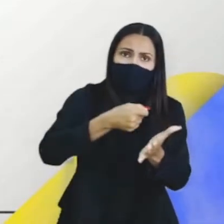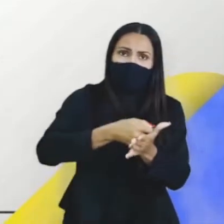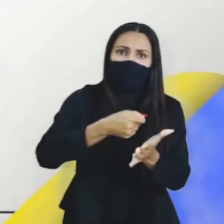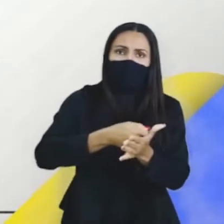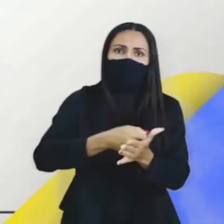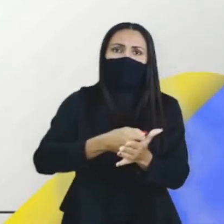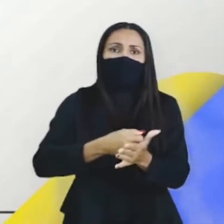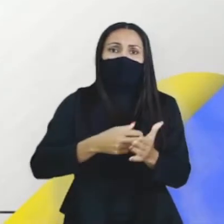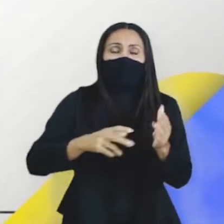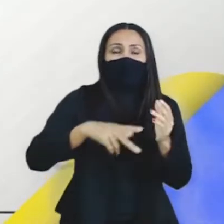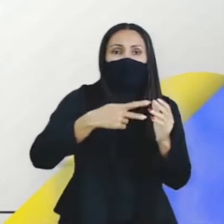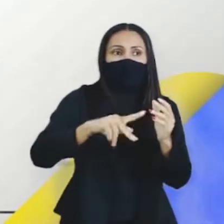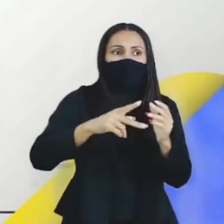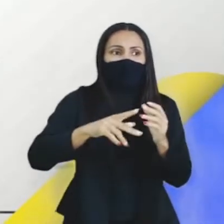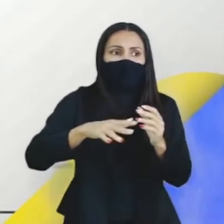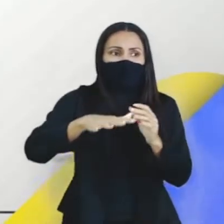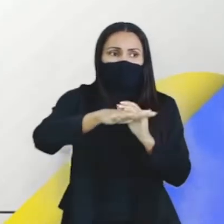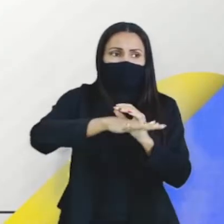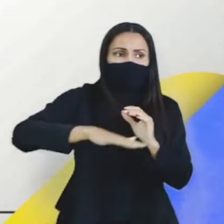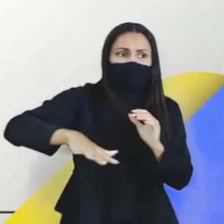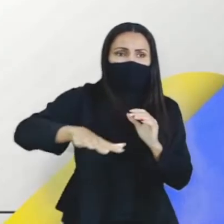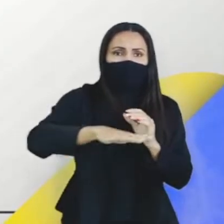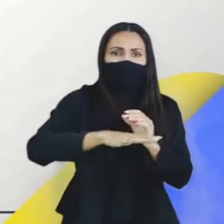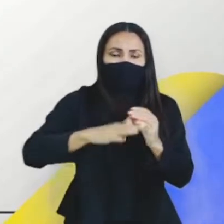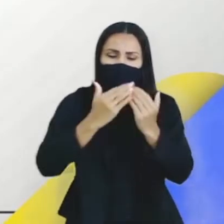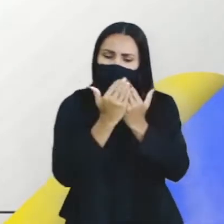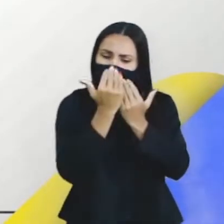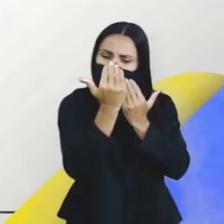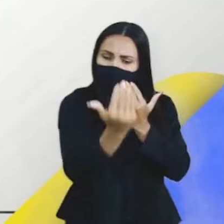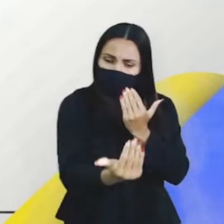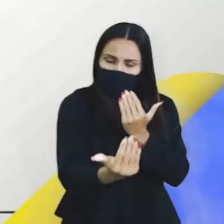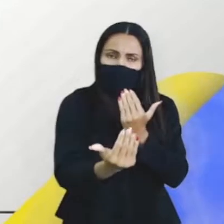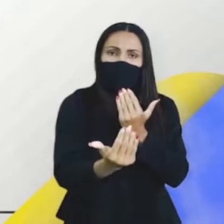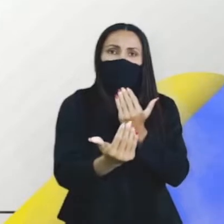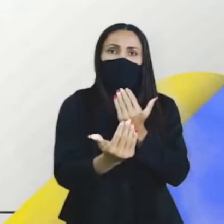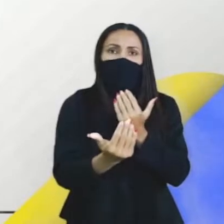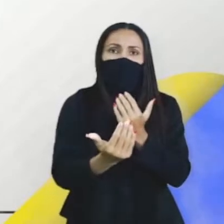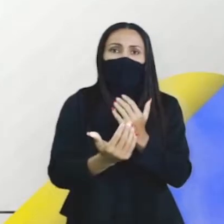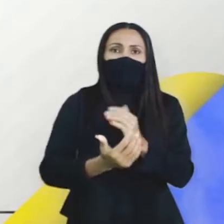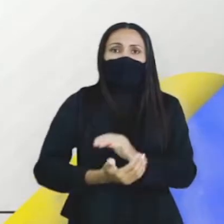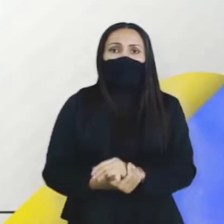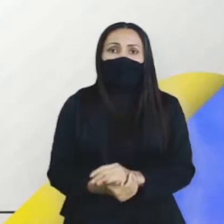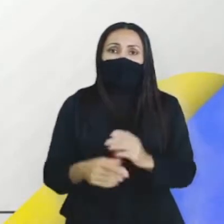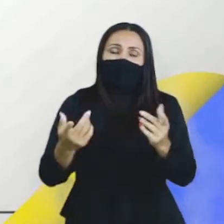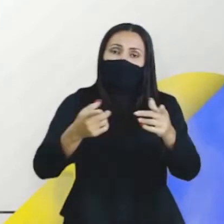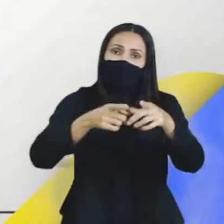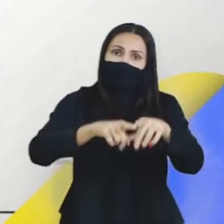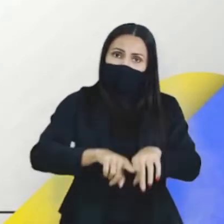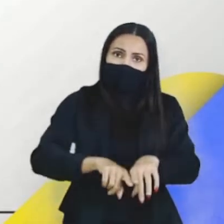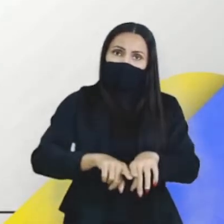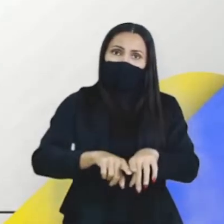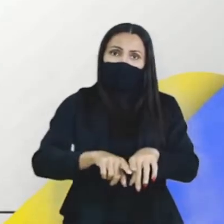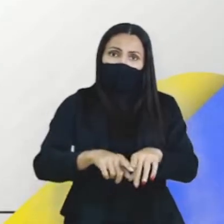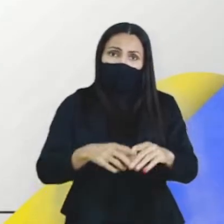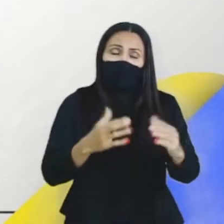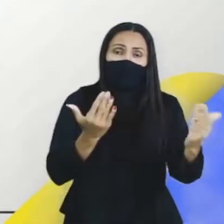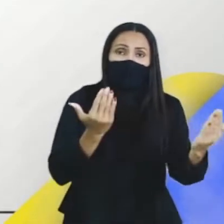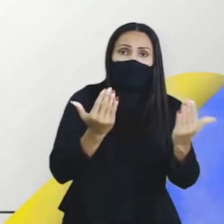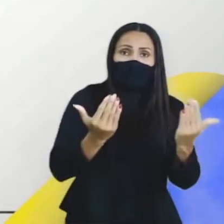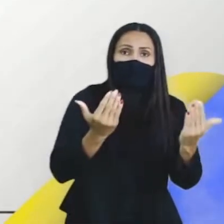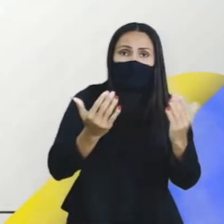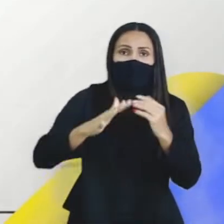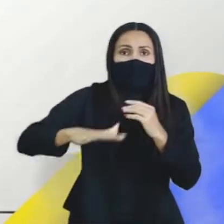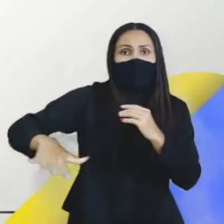Obrigatoriamente a sua face frontal do ortoedro envolvente vai ser paralela em relação ao plano de